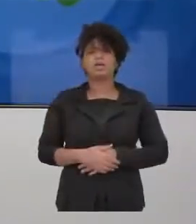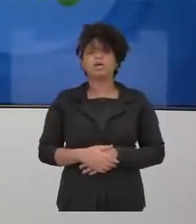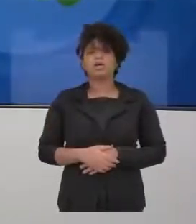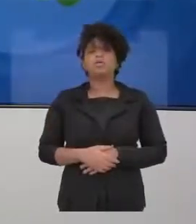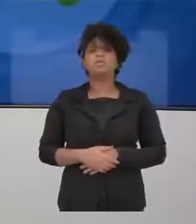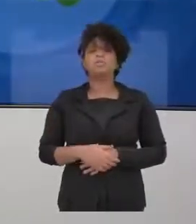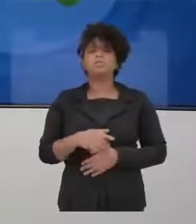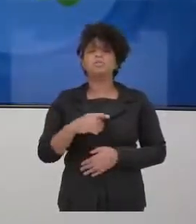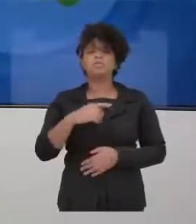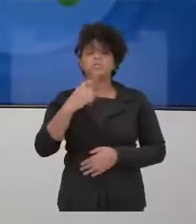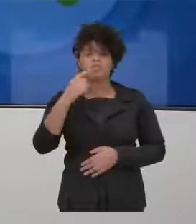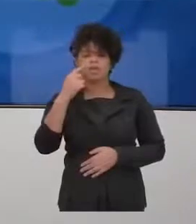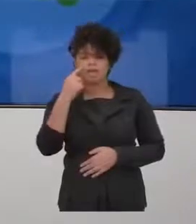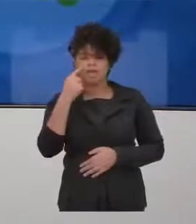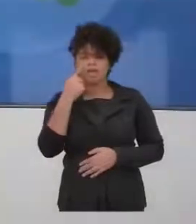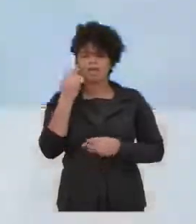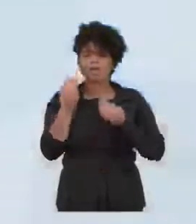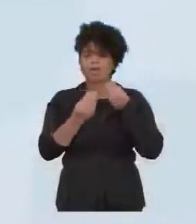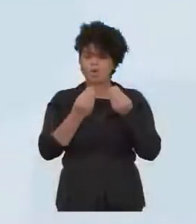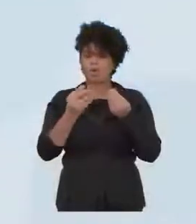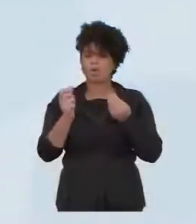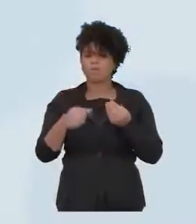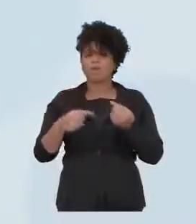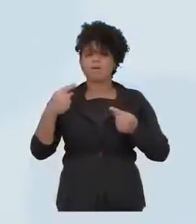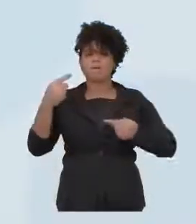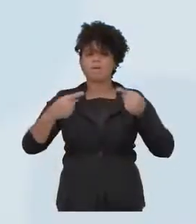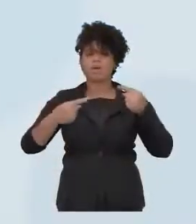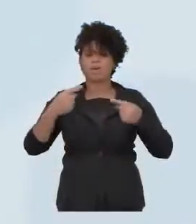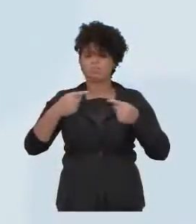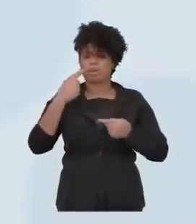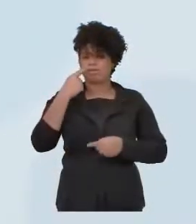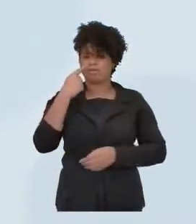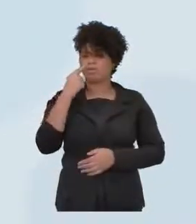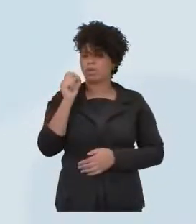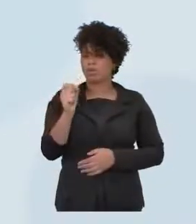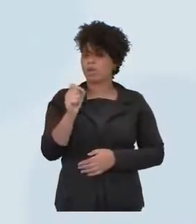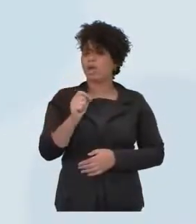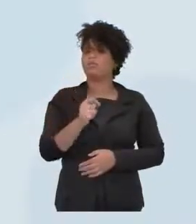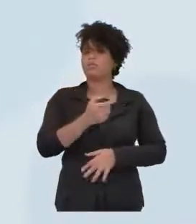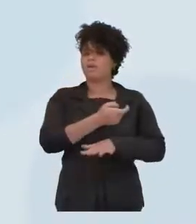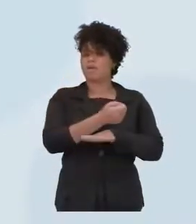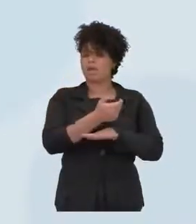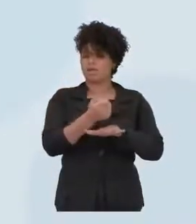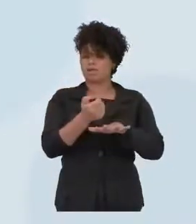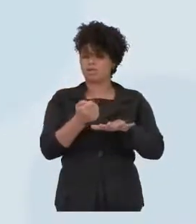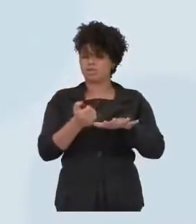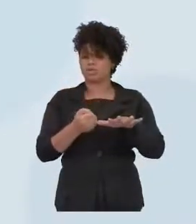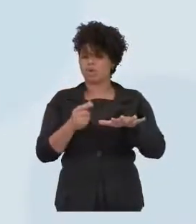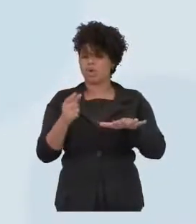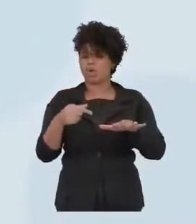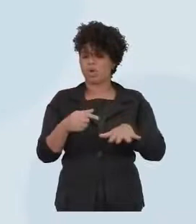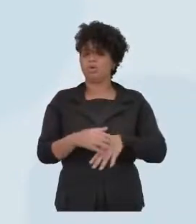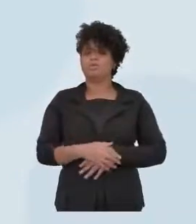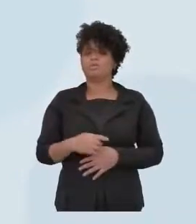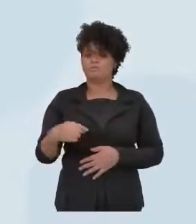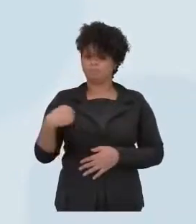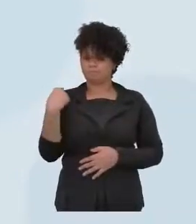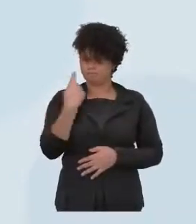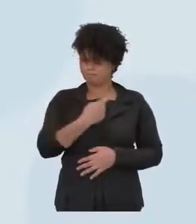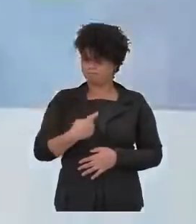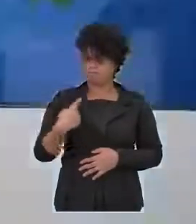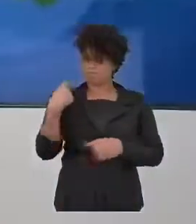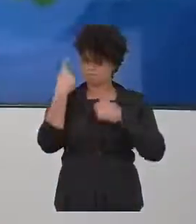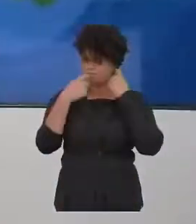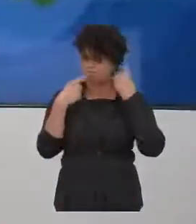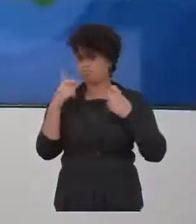tela para você. Olha só. Um dos temas polêmicos é as notícias falsas, as fake news. São motivos de preocupação? Tem gente